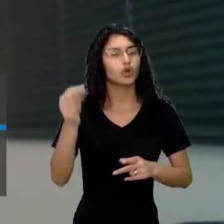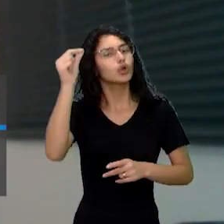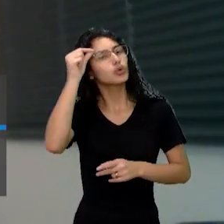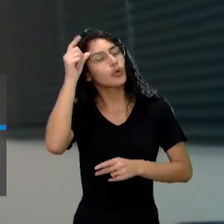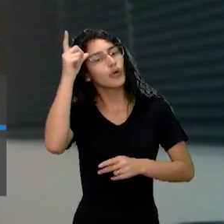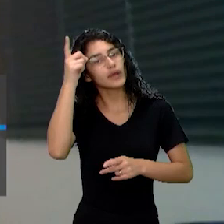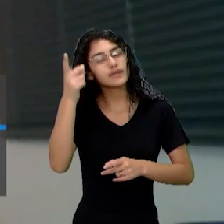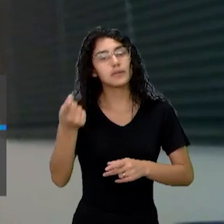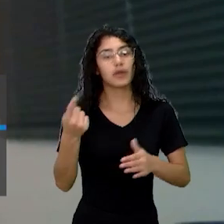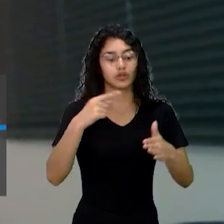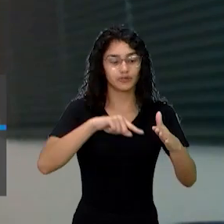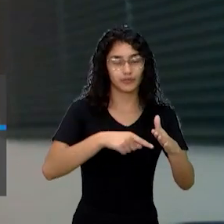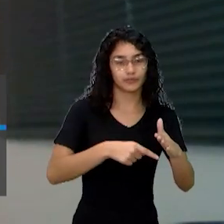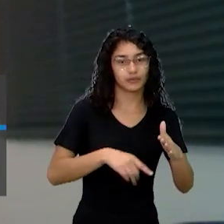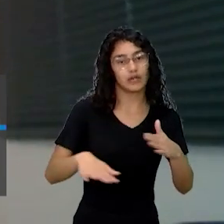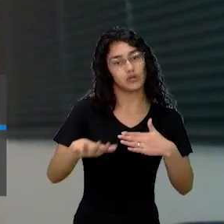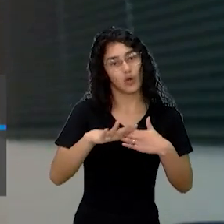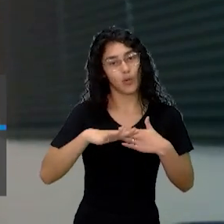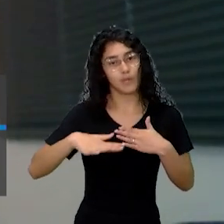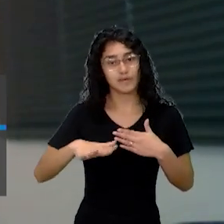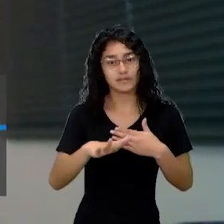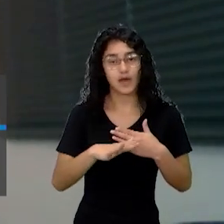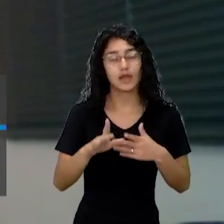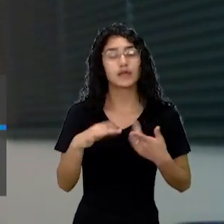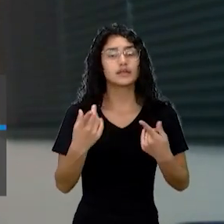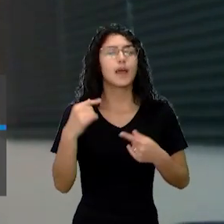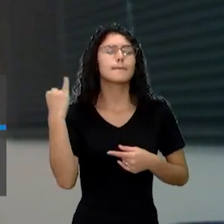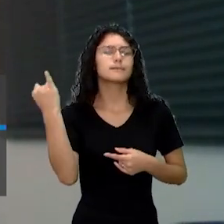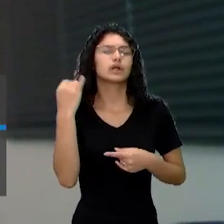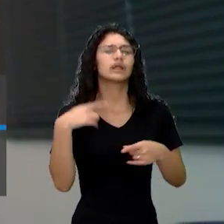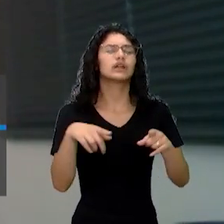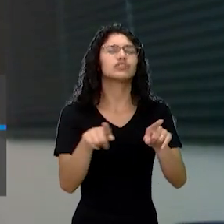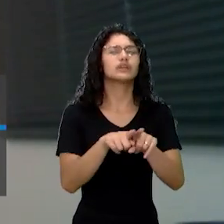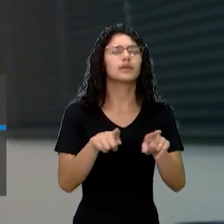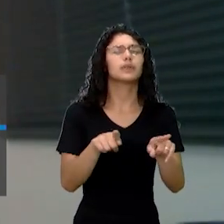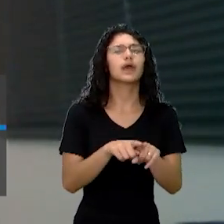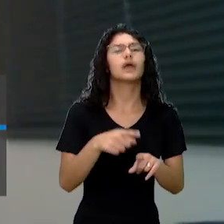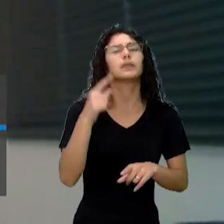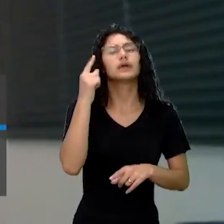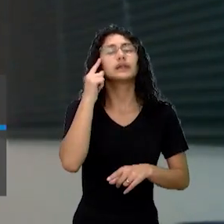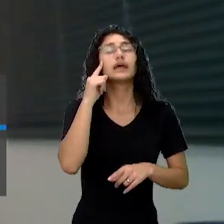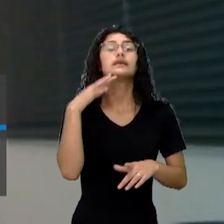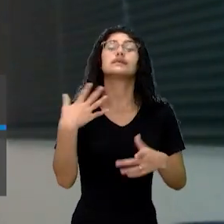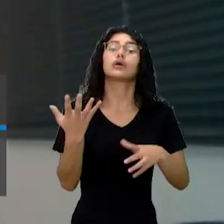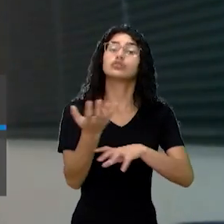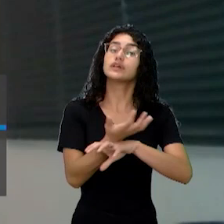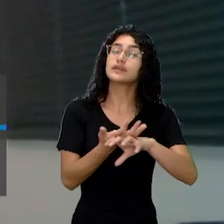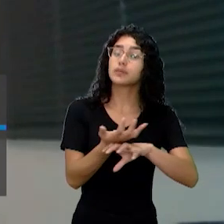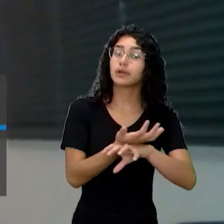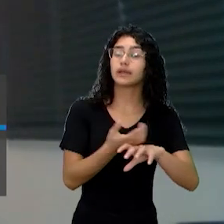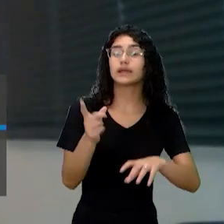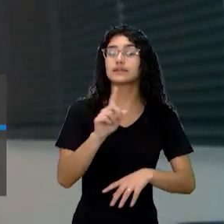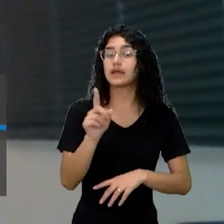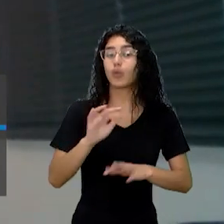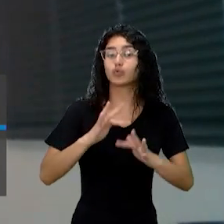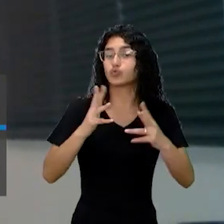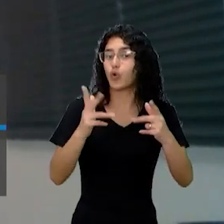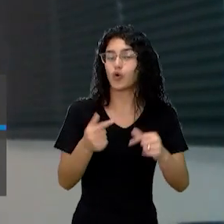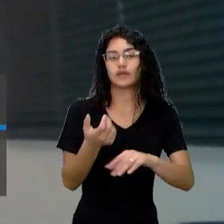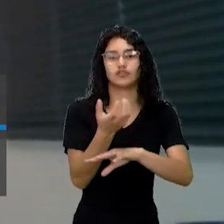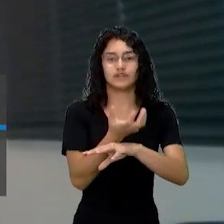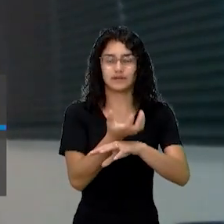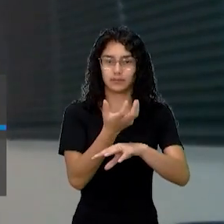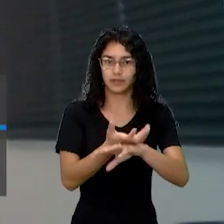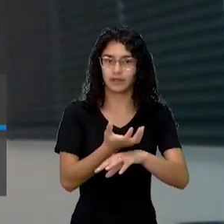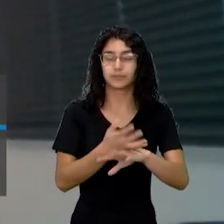mais aprofundado em algumas áreas, e é importante a gente pensar nisso, são algumas áreas, não necessariamente todas as áreas. Então,